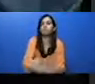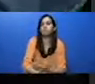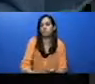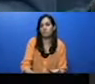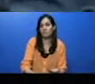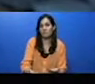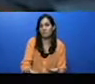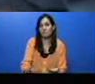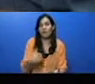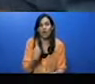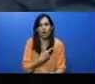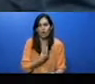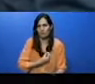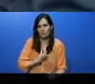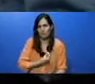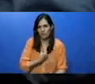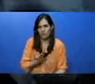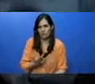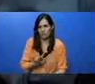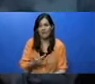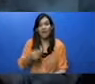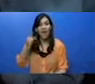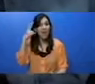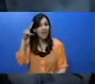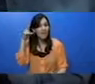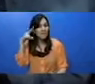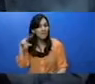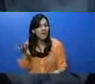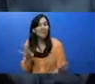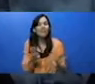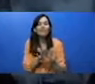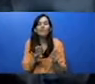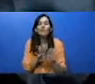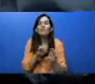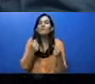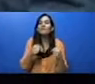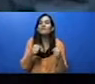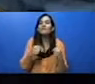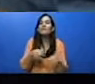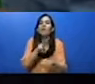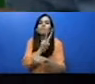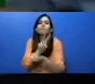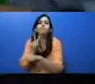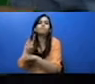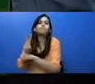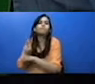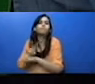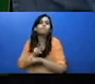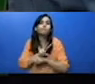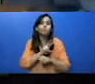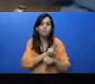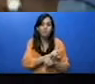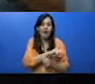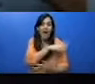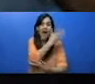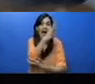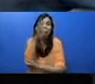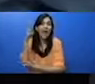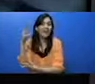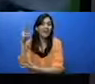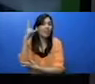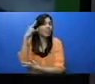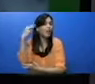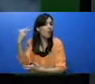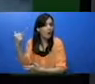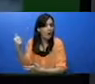tá? E lembrar que também precisamos preservar algumas áreas naturais. Não podemos sair